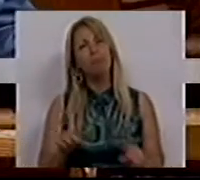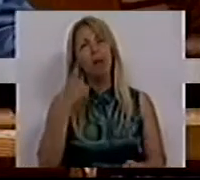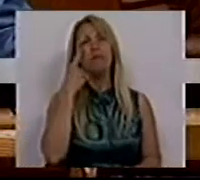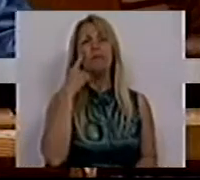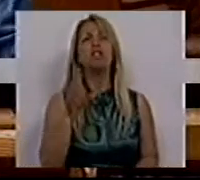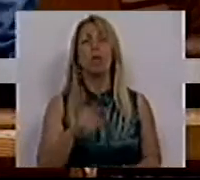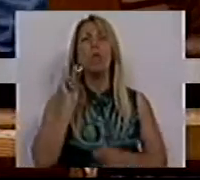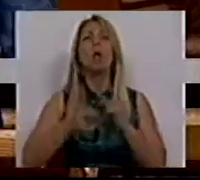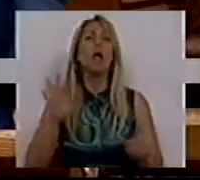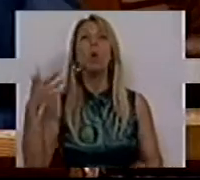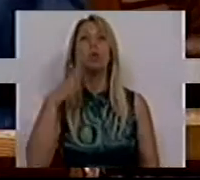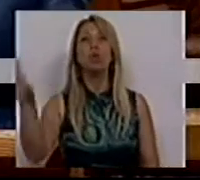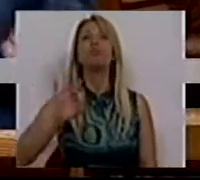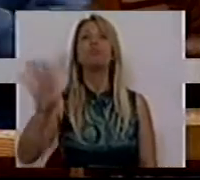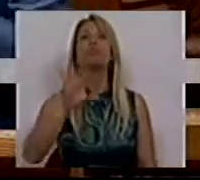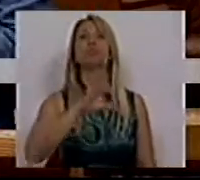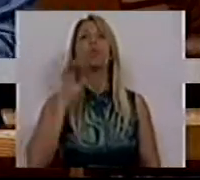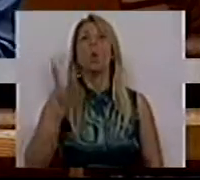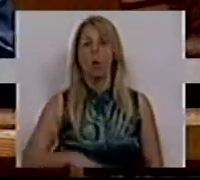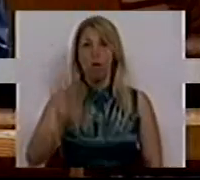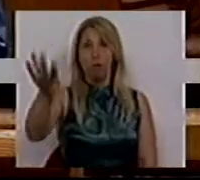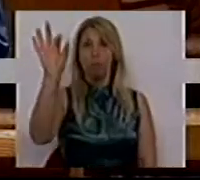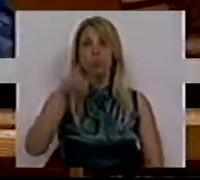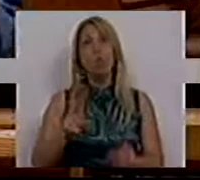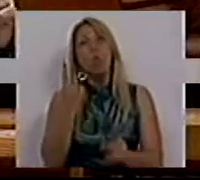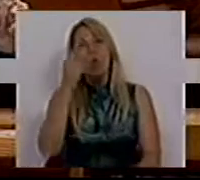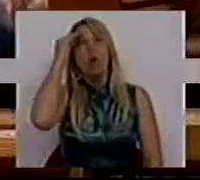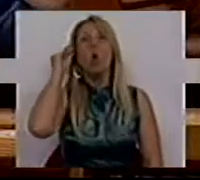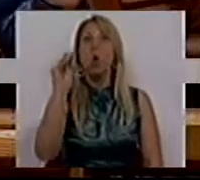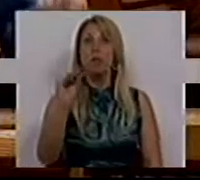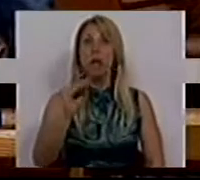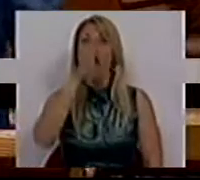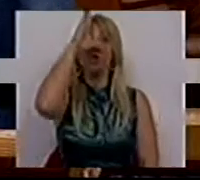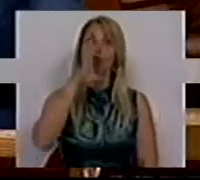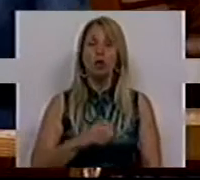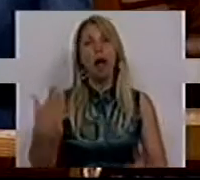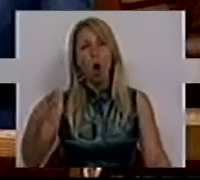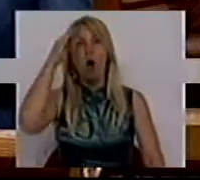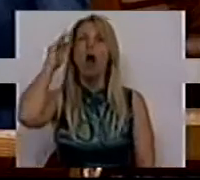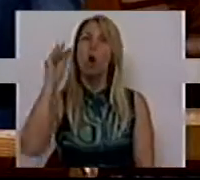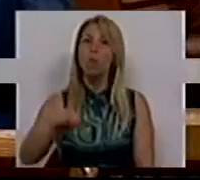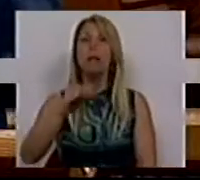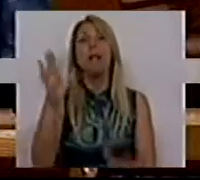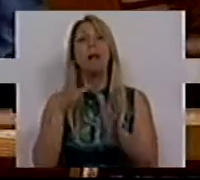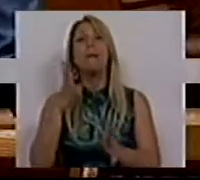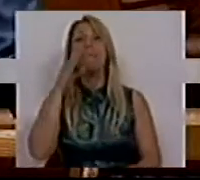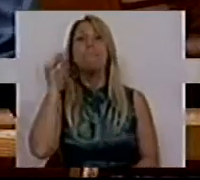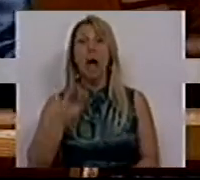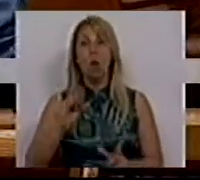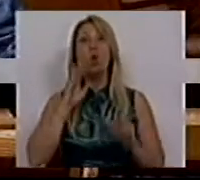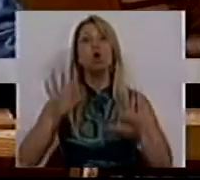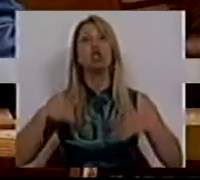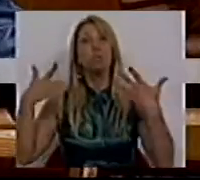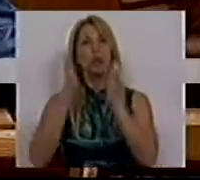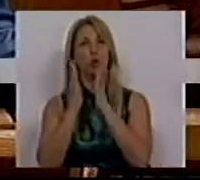estas nomeações. Nomearam um conselheiro de Estado para agora aconselhar o Banco Espírito Santo. Nomeavam aquele que